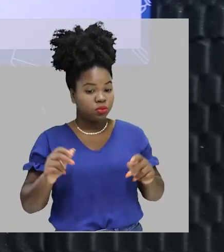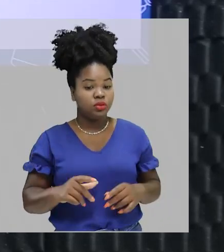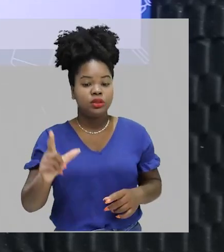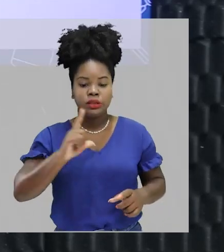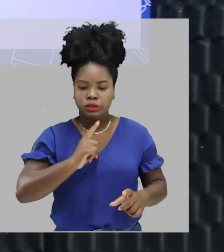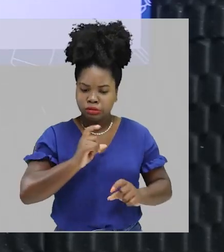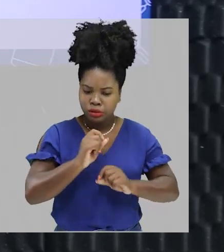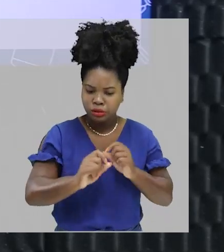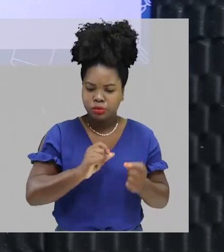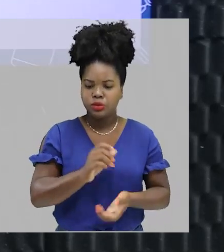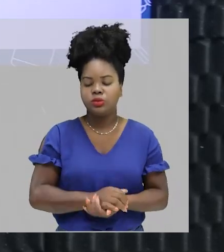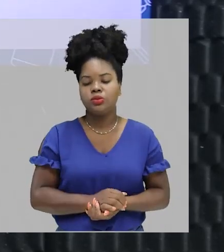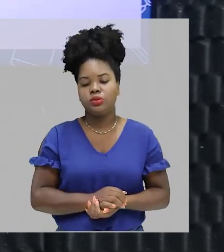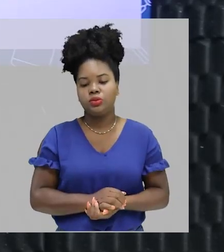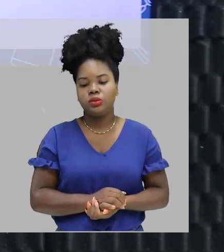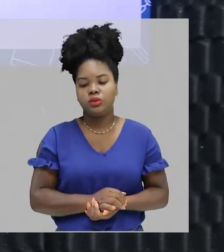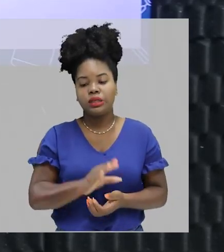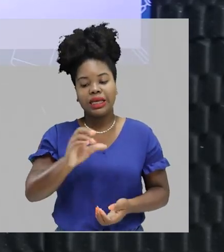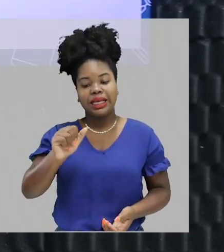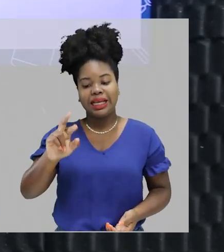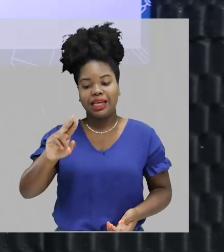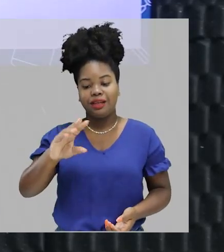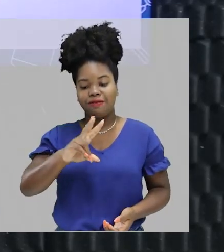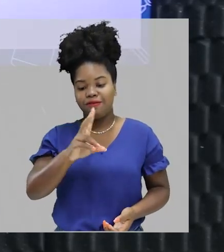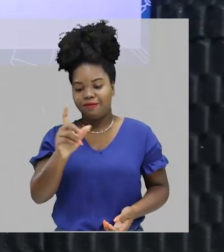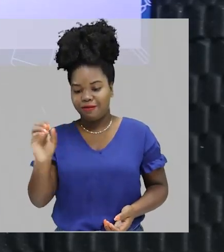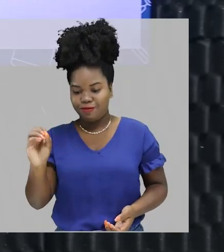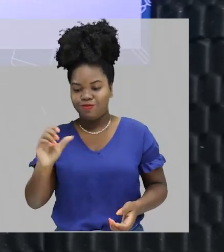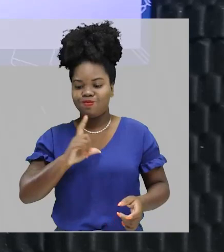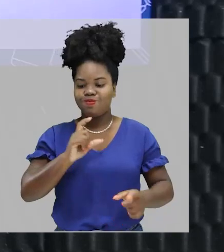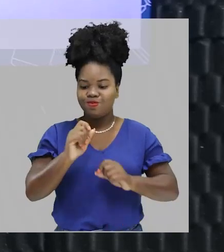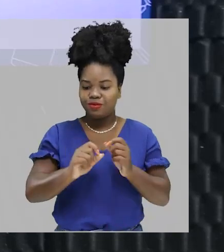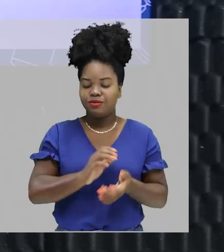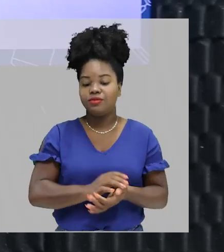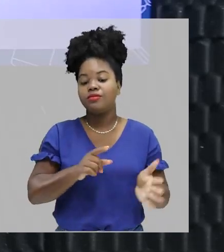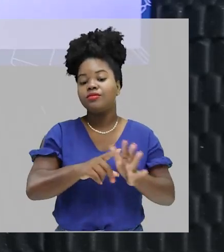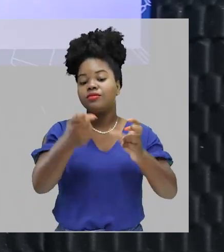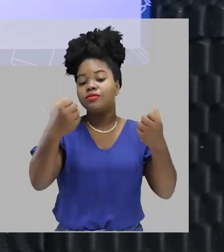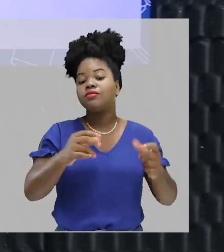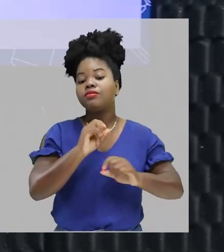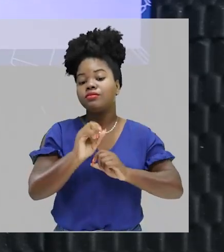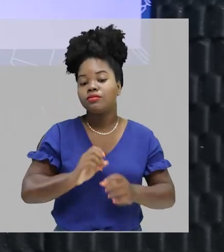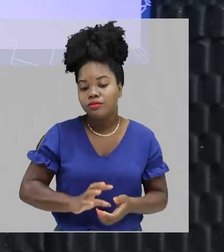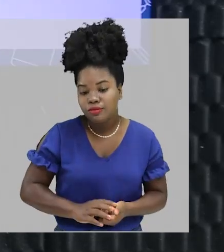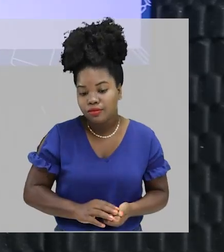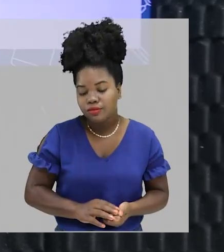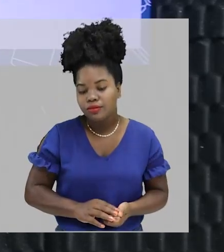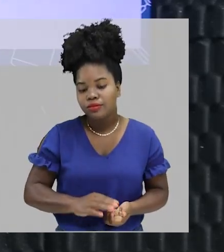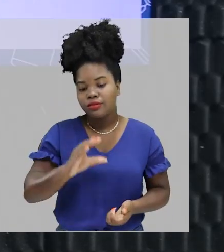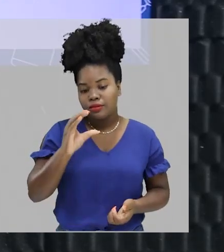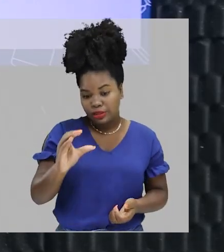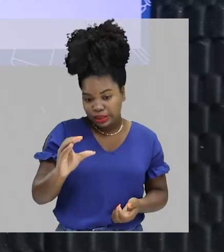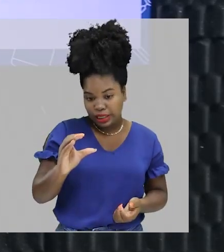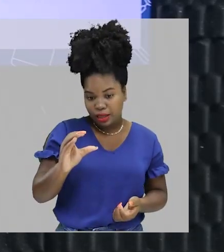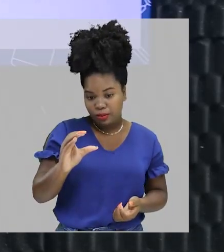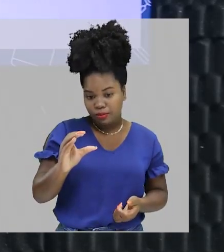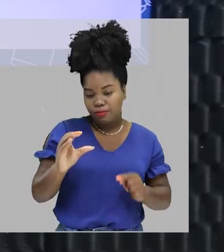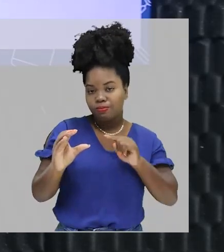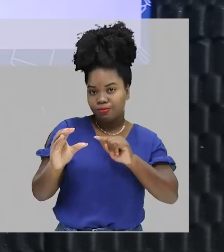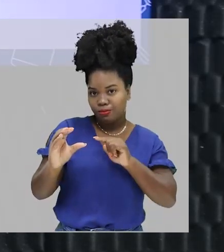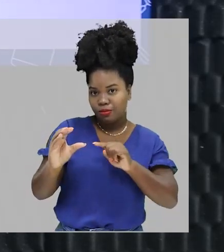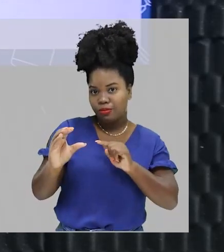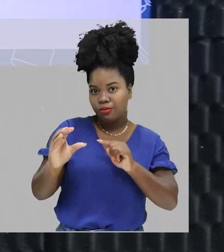Então, quando ele fala de carvão, então, a questão está se referindo ao C, ao